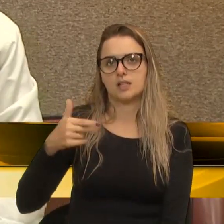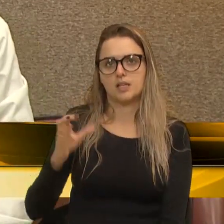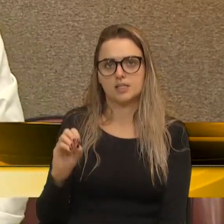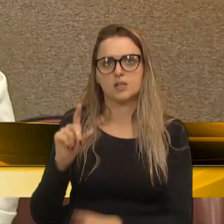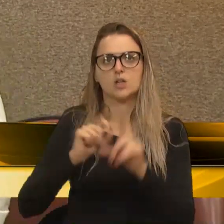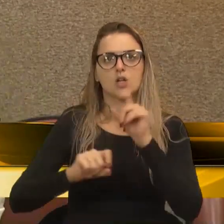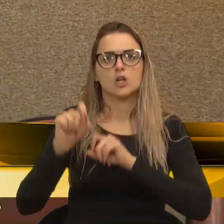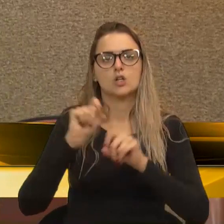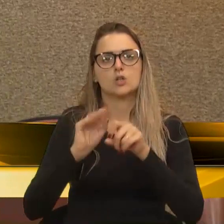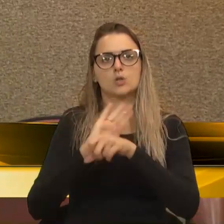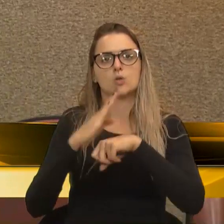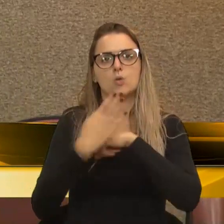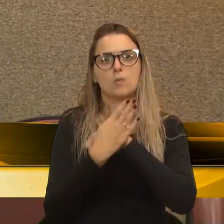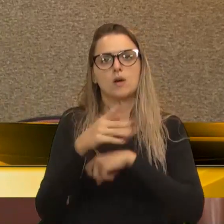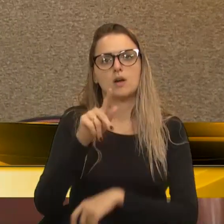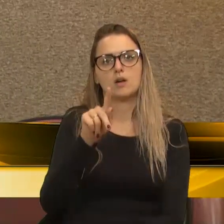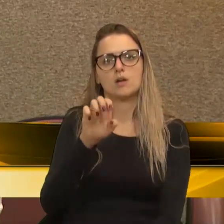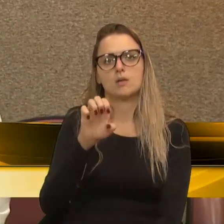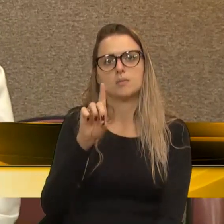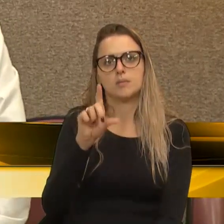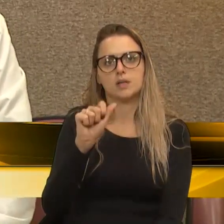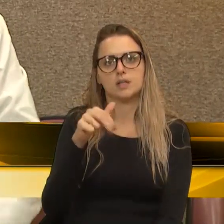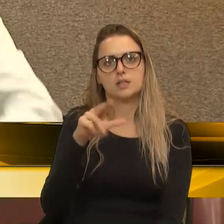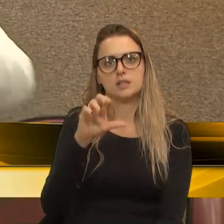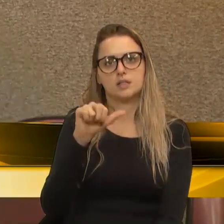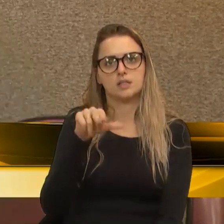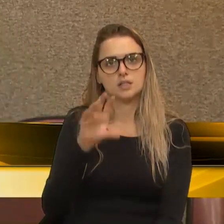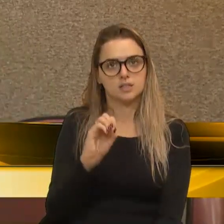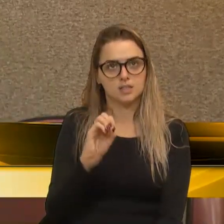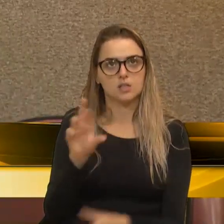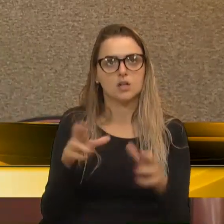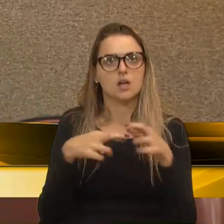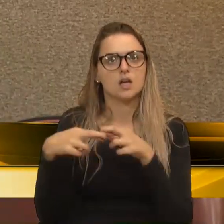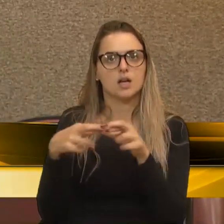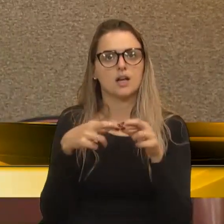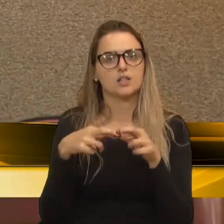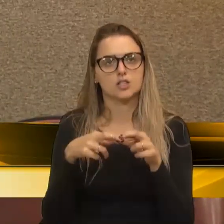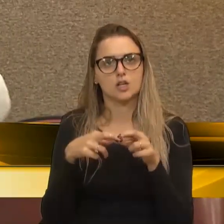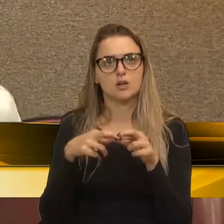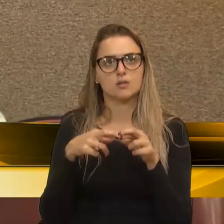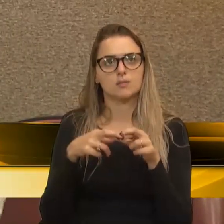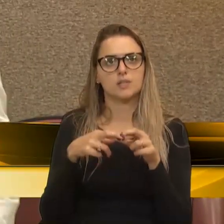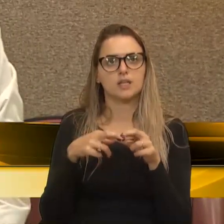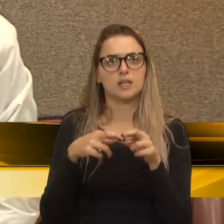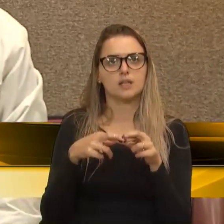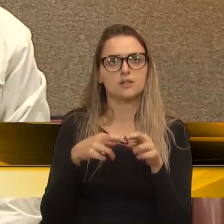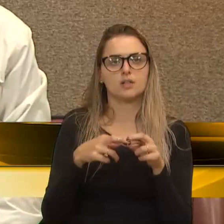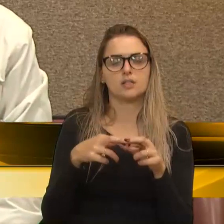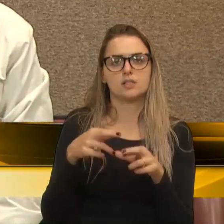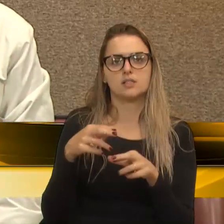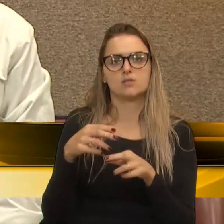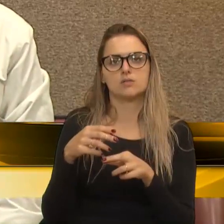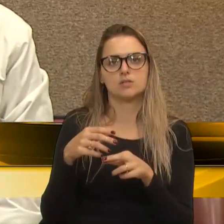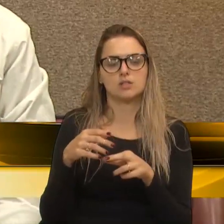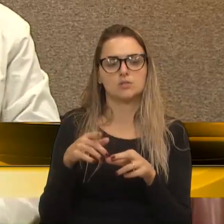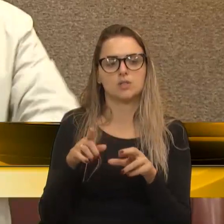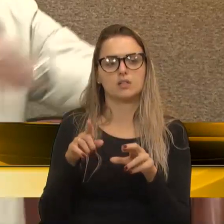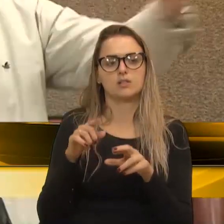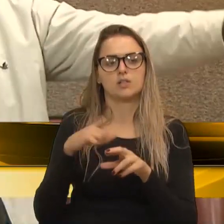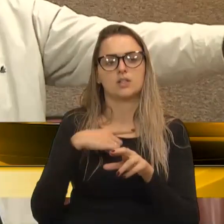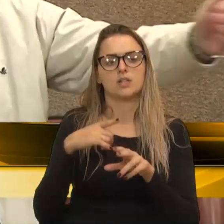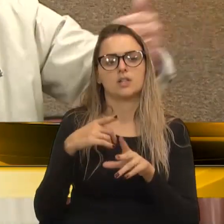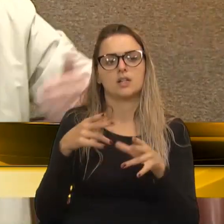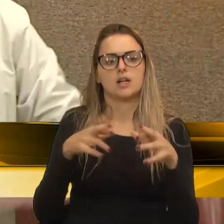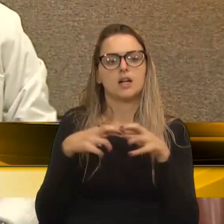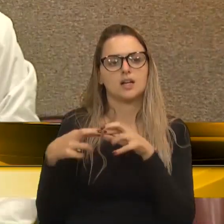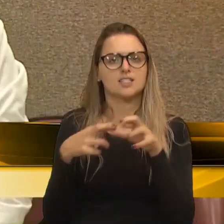sobre as áreas do bairro Pedancino. Lá a zona da mineração, lá da Pedreira Caxiense. Por que ela